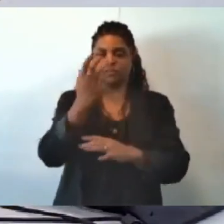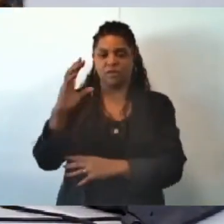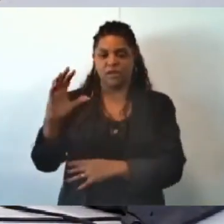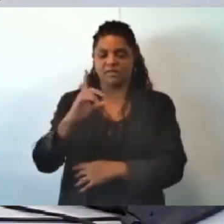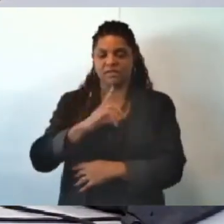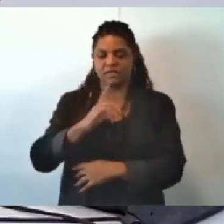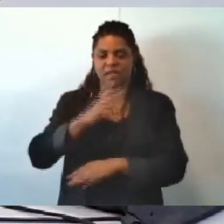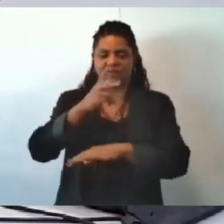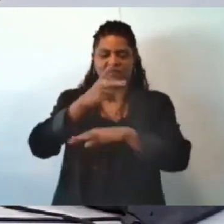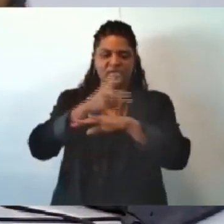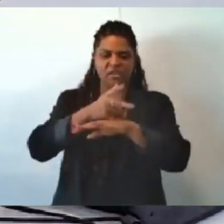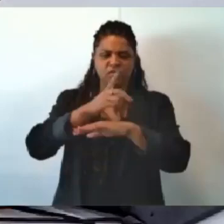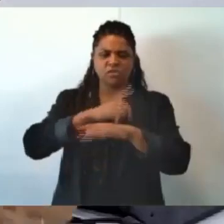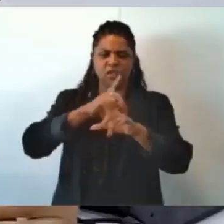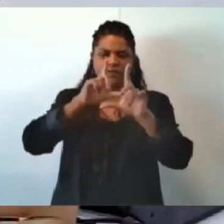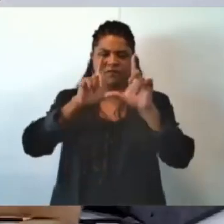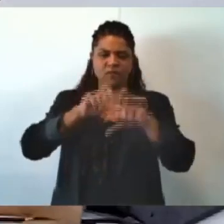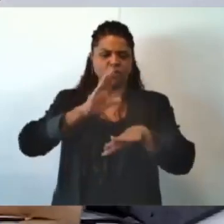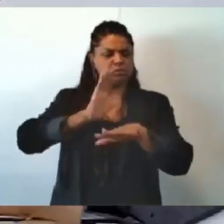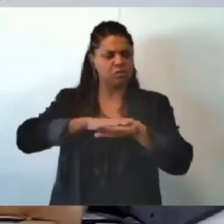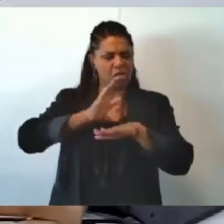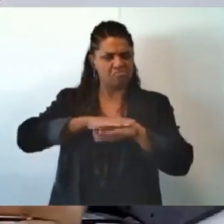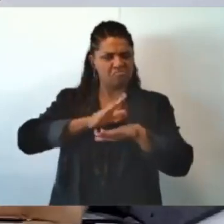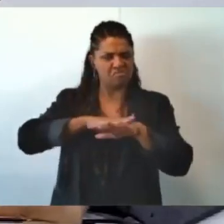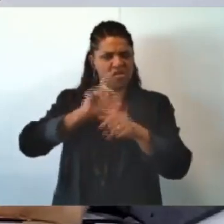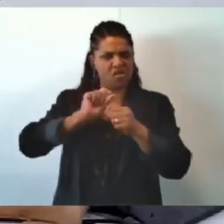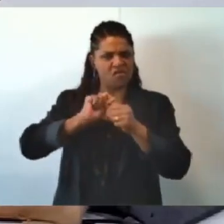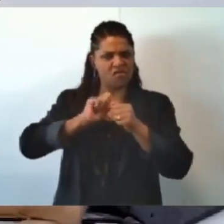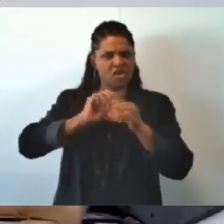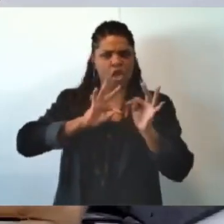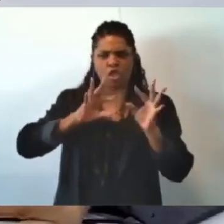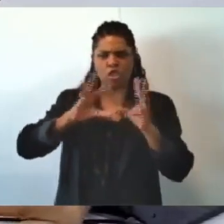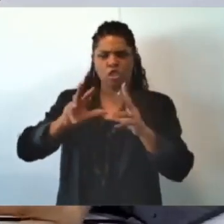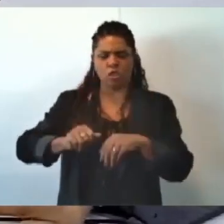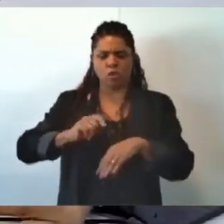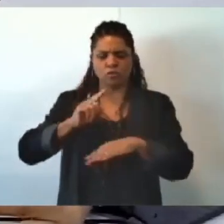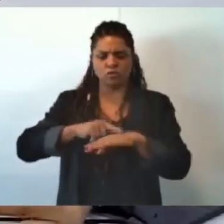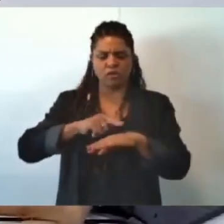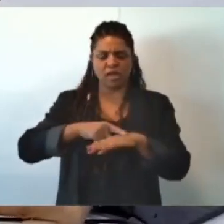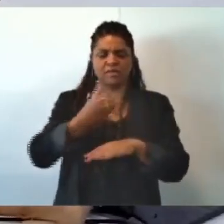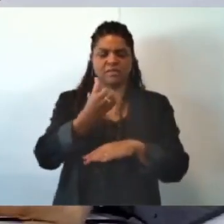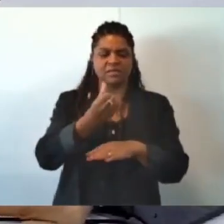fotos que eu mesmo fiz em todos os horários, 6 horas da manhã,